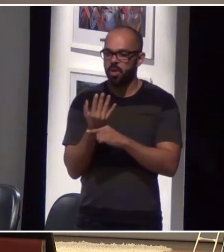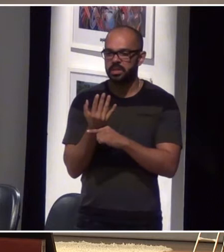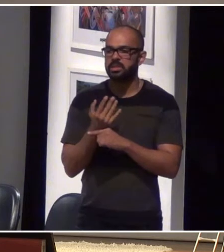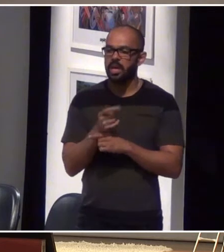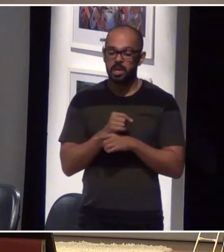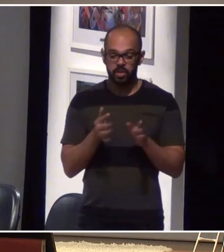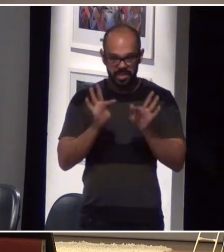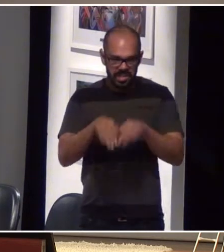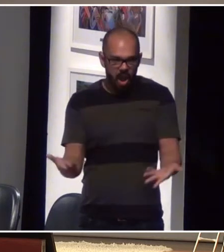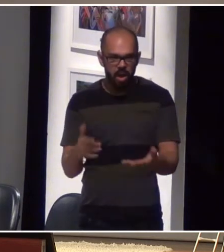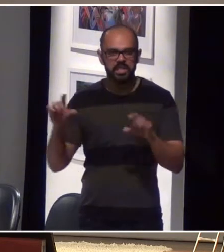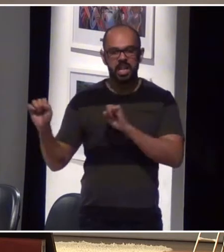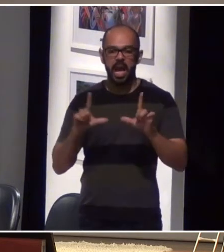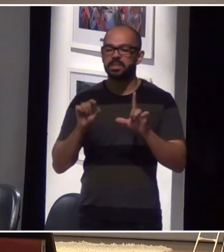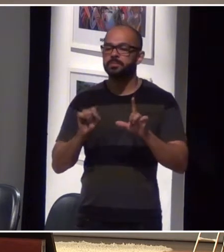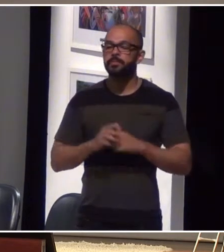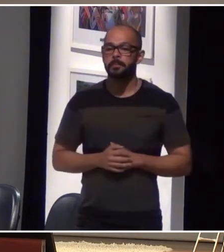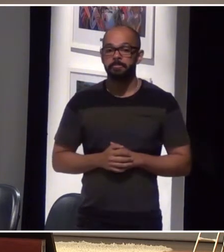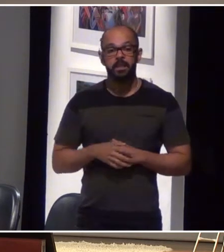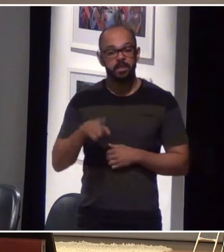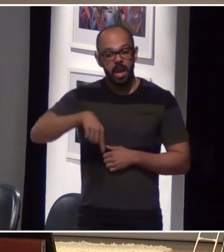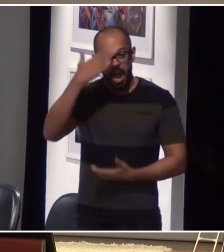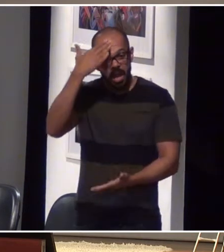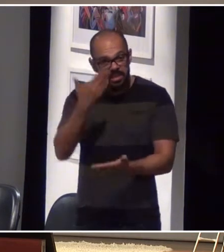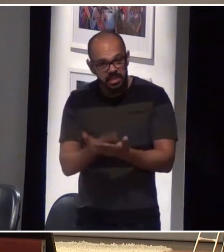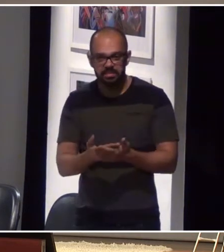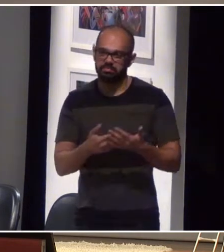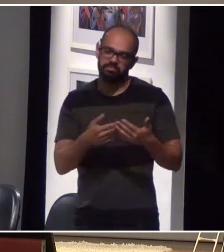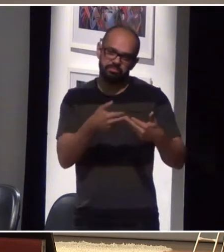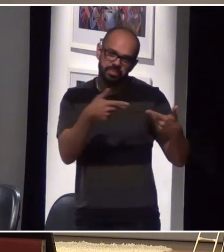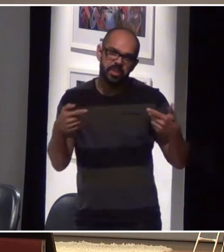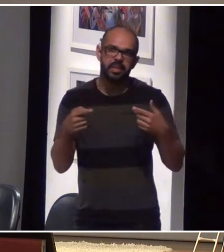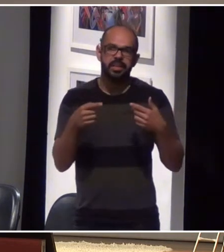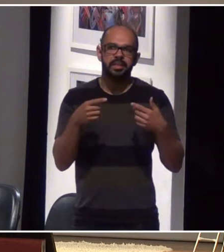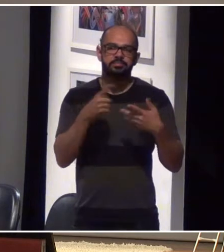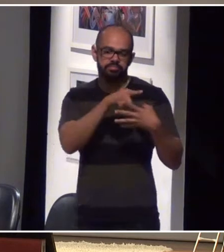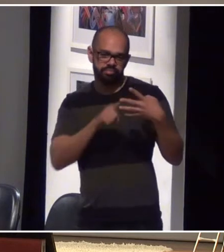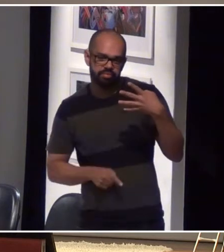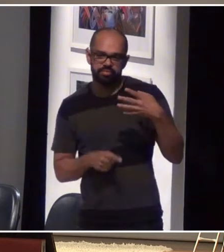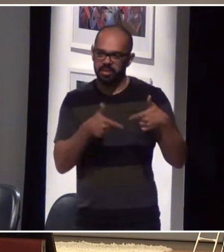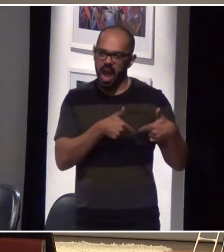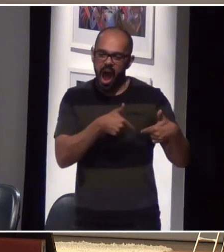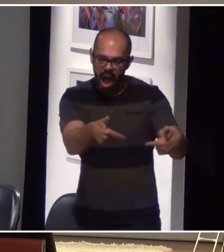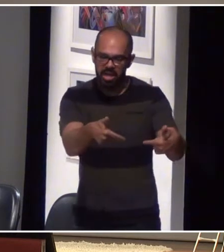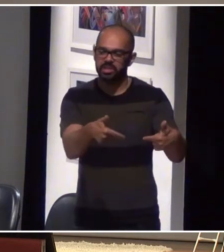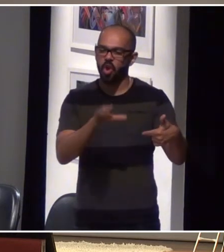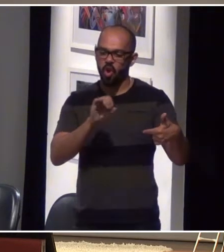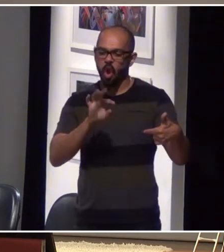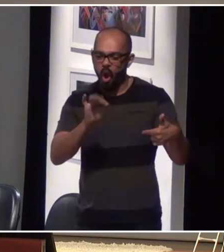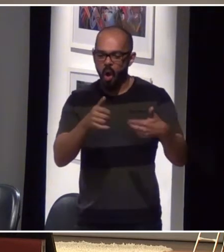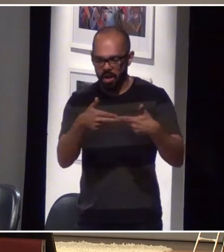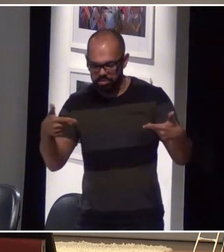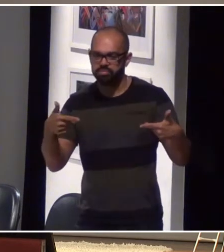estou encerrando com isso, onde a gente acredita que, além dessas questões dessas ações afirmativas